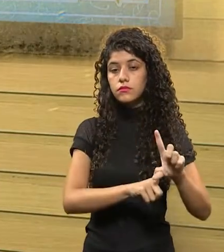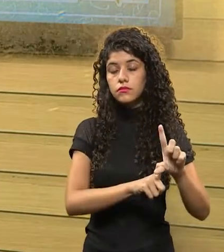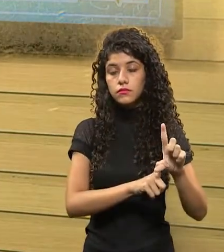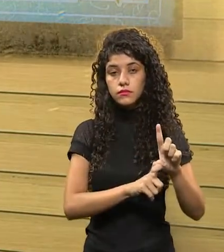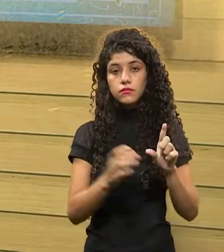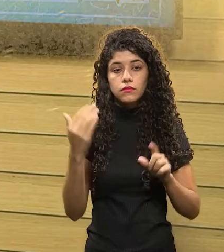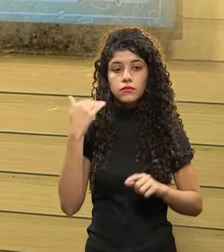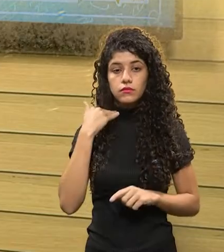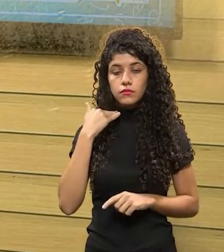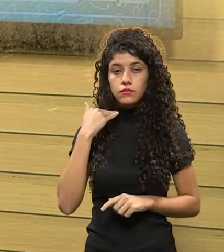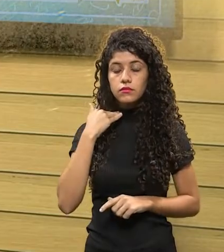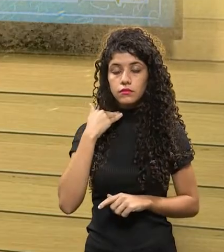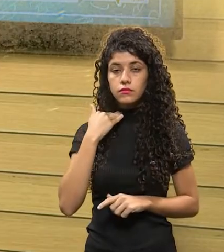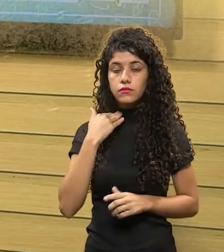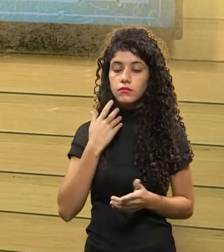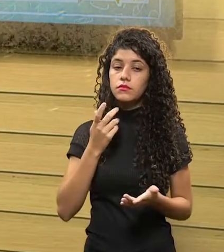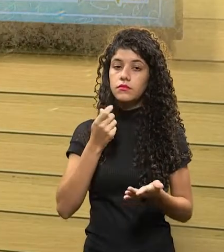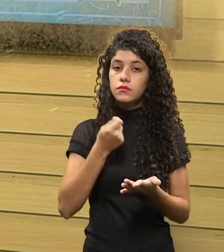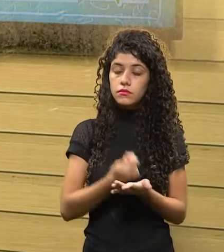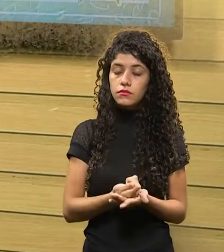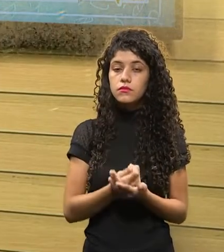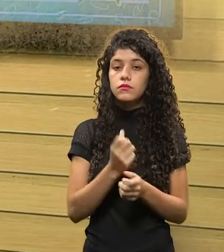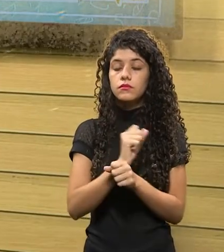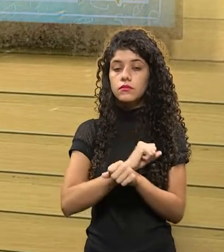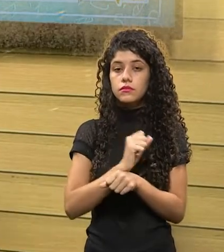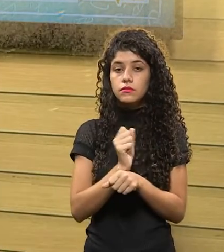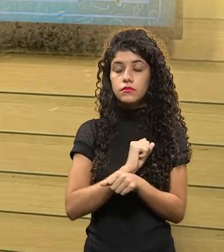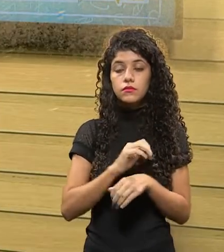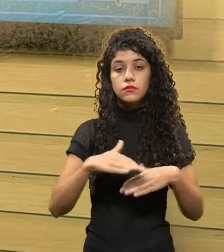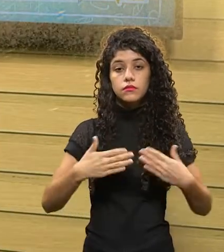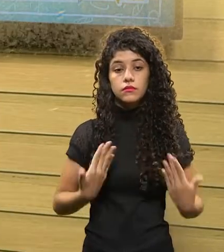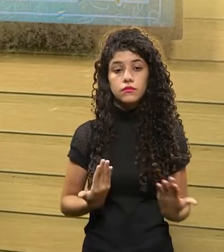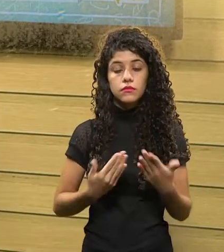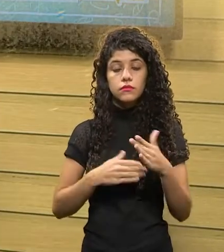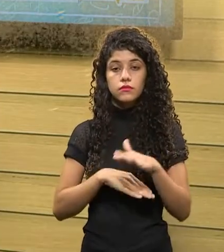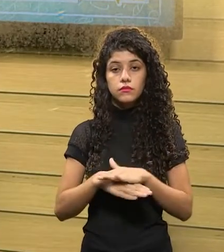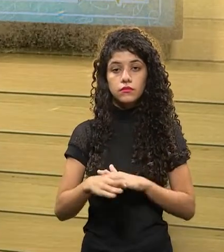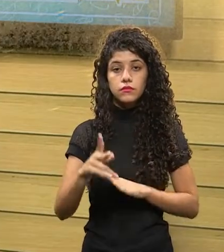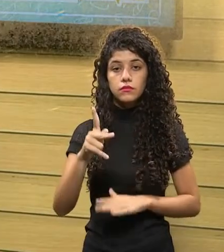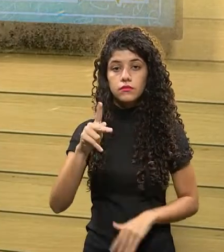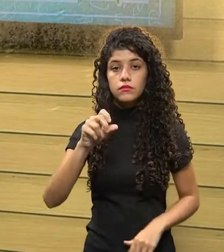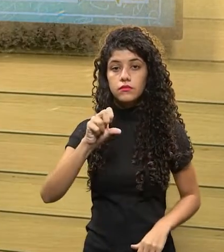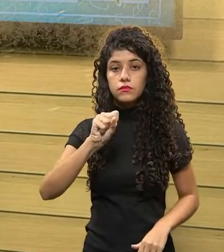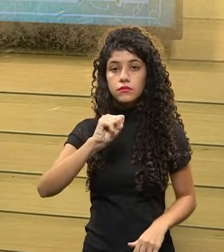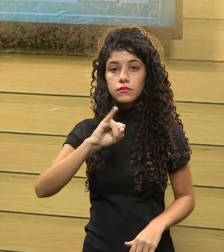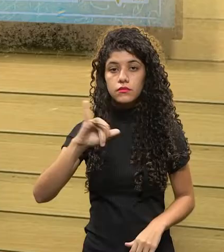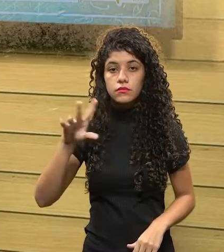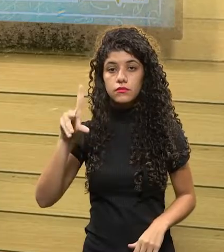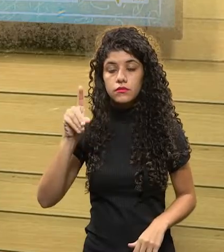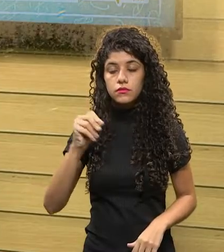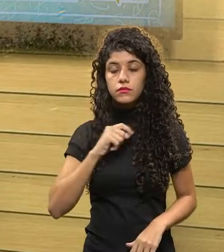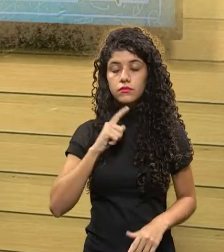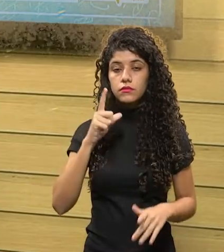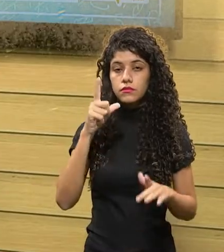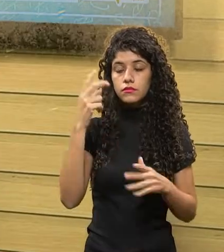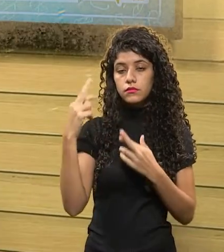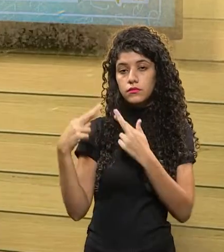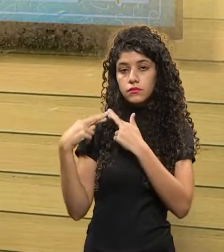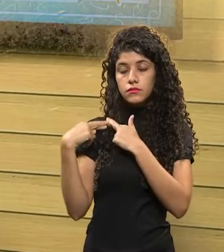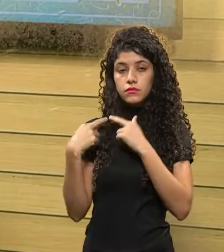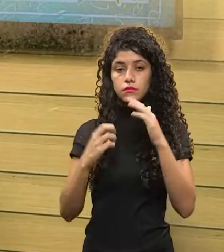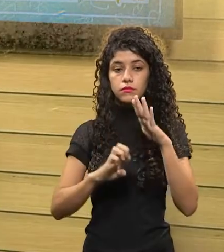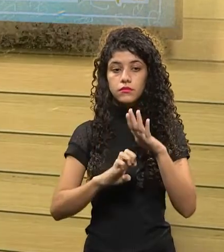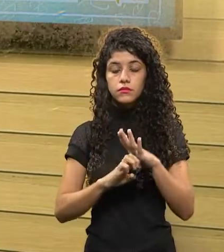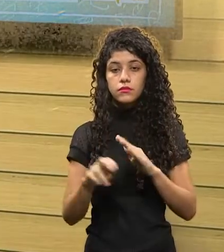para pagar esse determinado veículo. Então, se a origem veio do passivo, tornando o quê? Uma obrigação para a empresa, e a